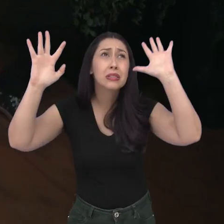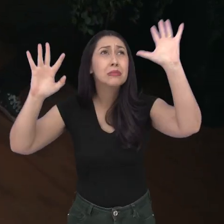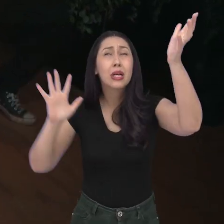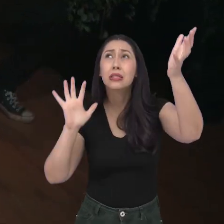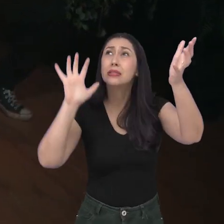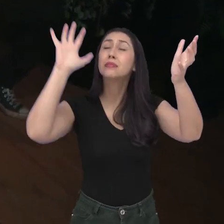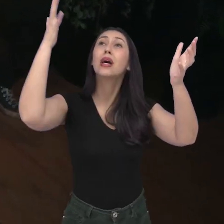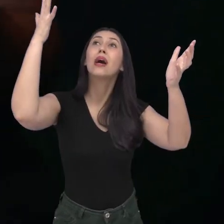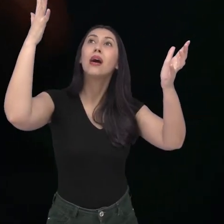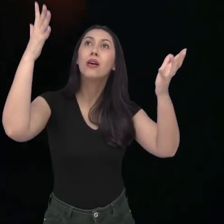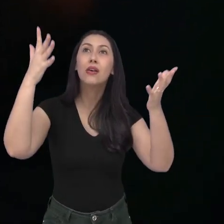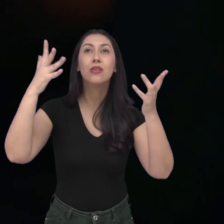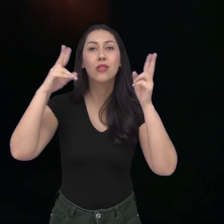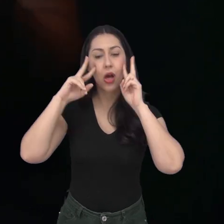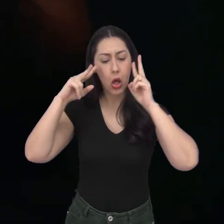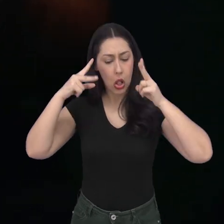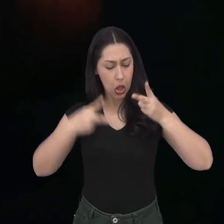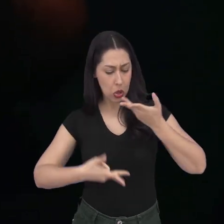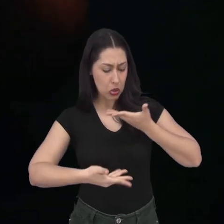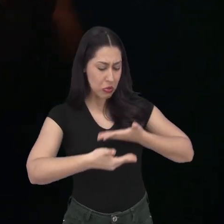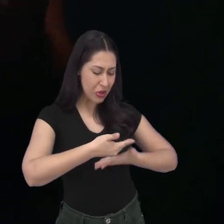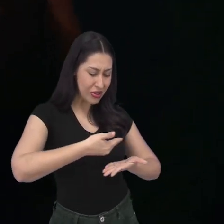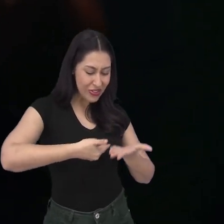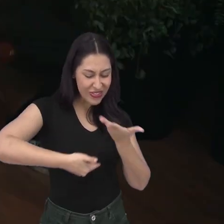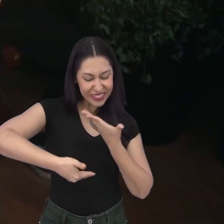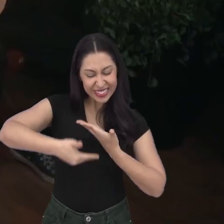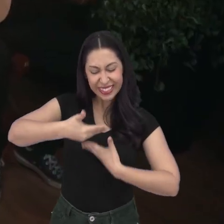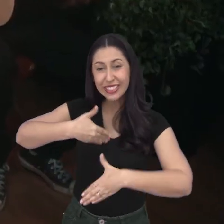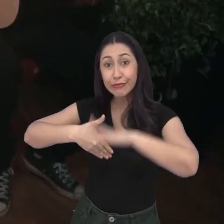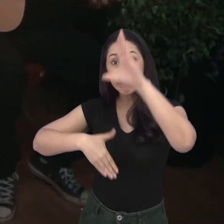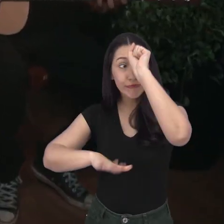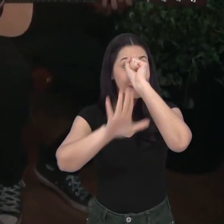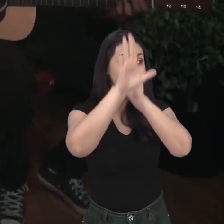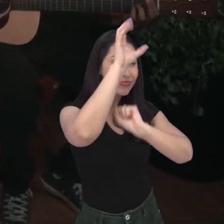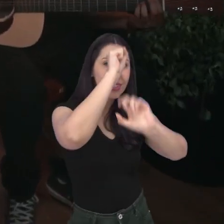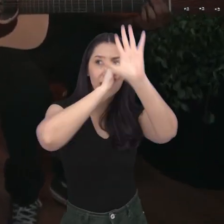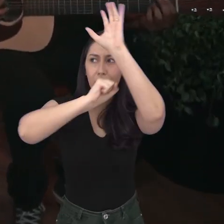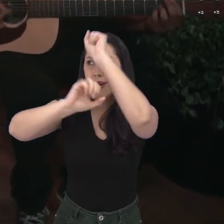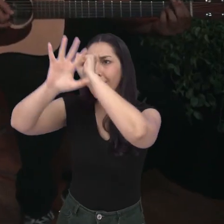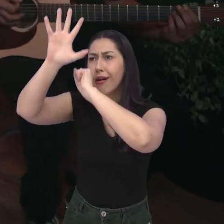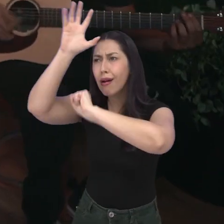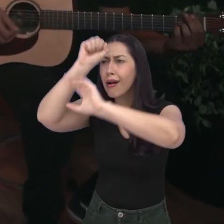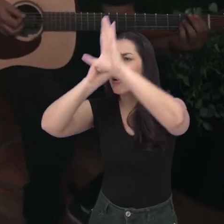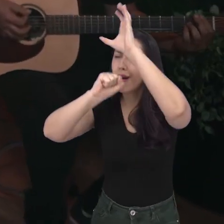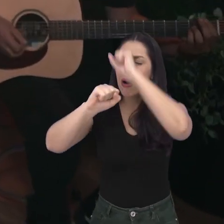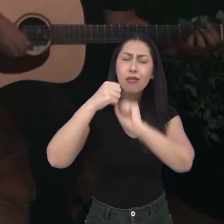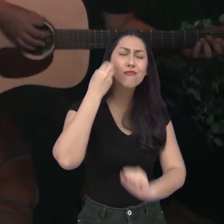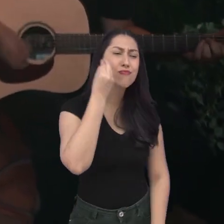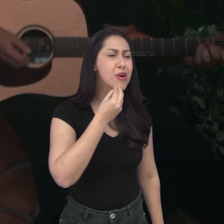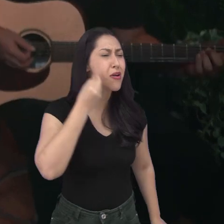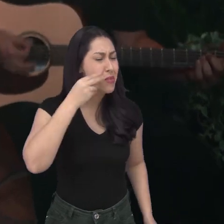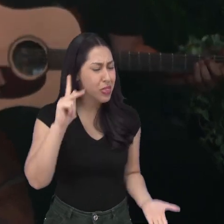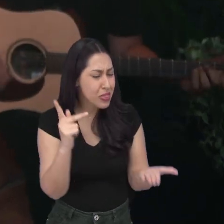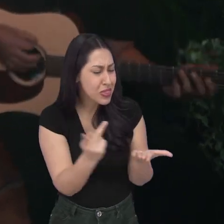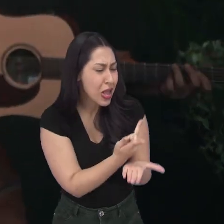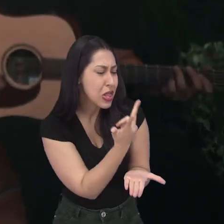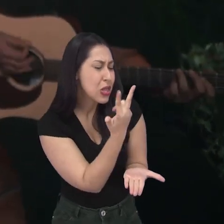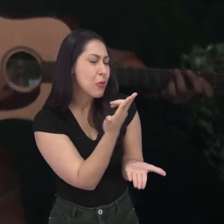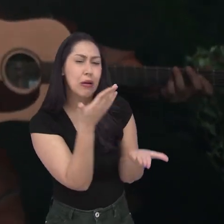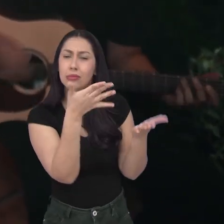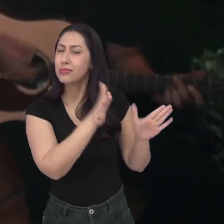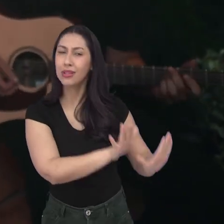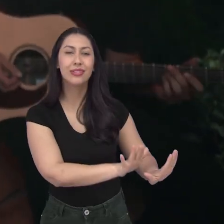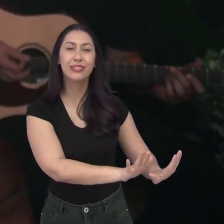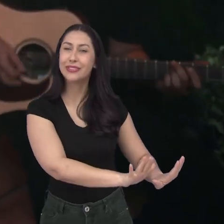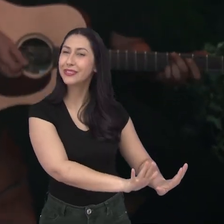acontecem em meu imaginar. Eu vou comigo convivendo, do espaço absorvendo experiência pra não cometer